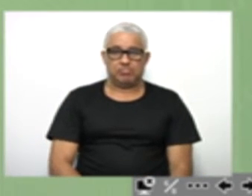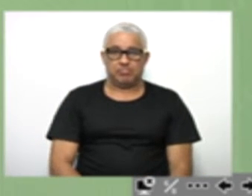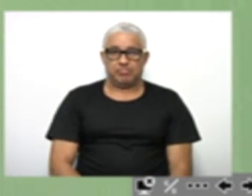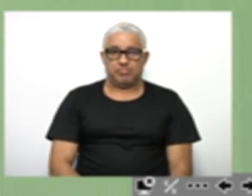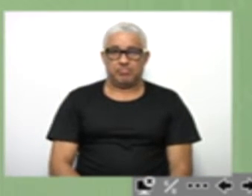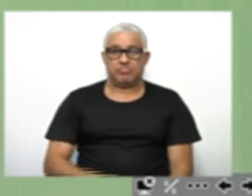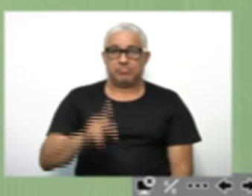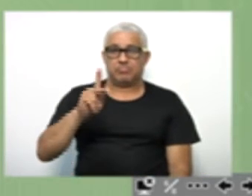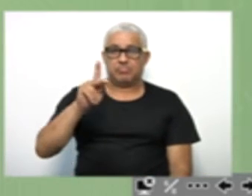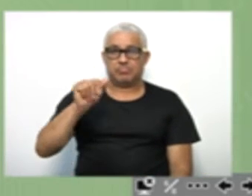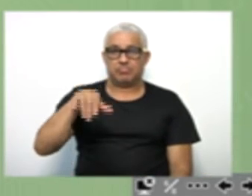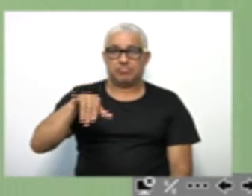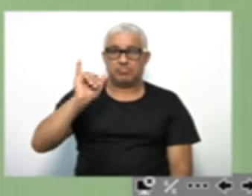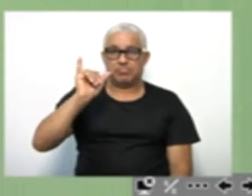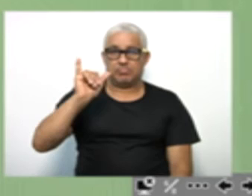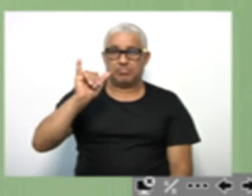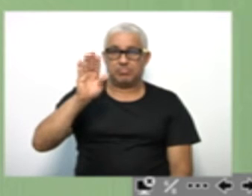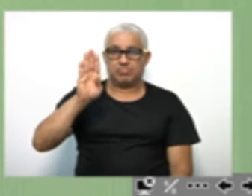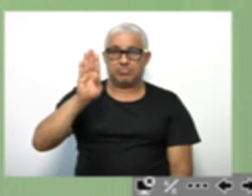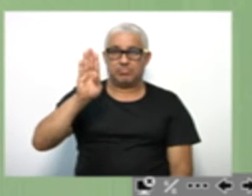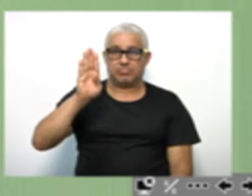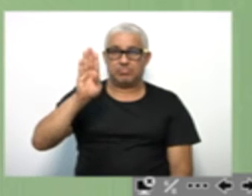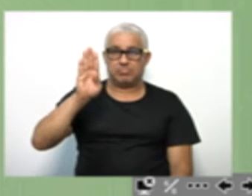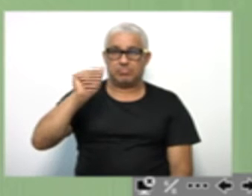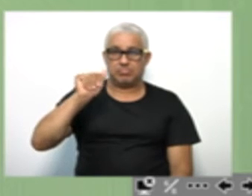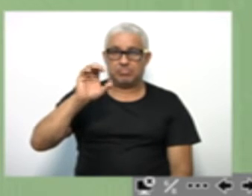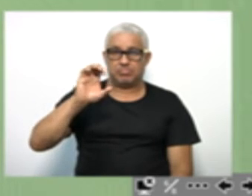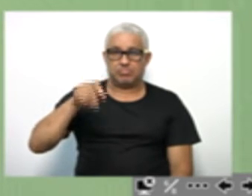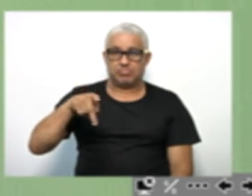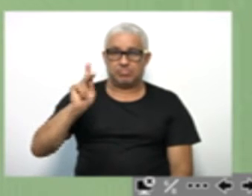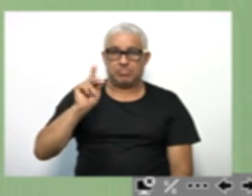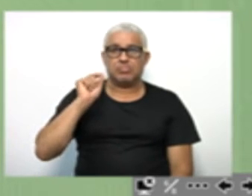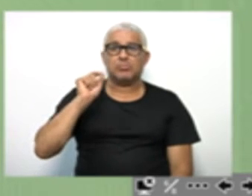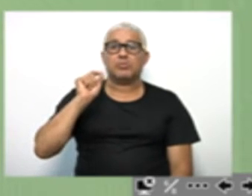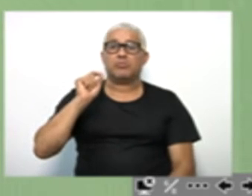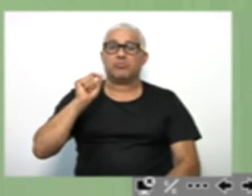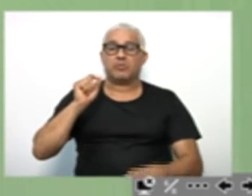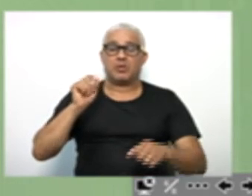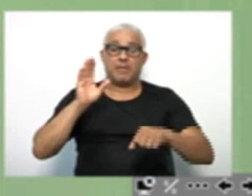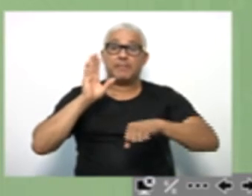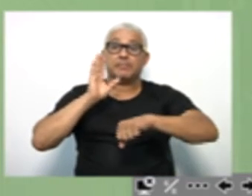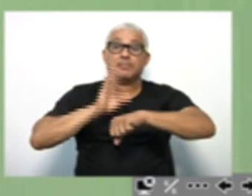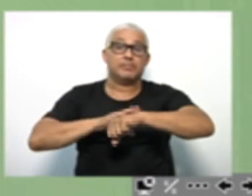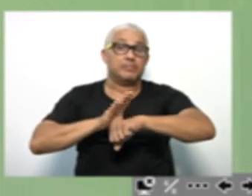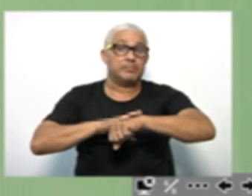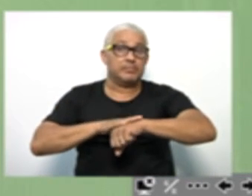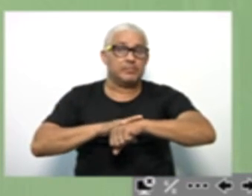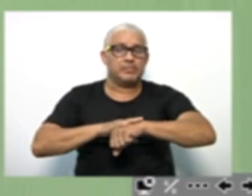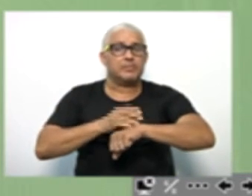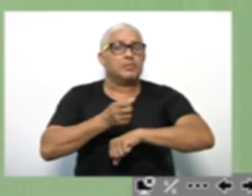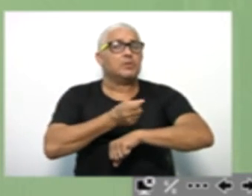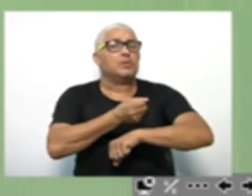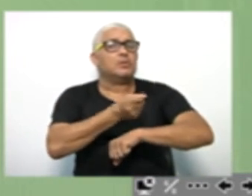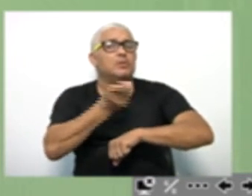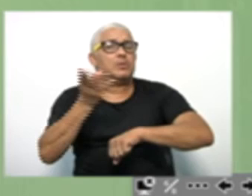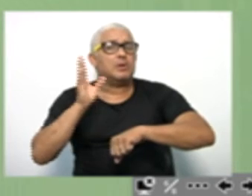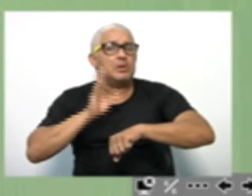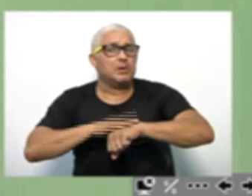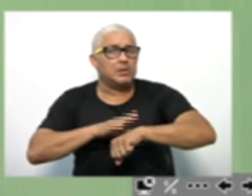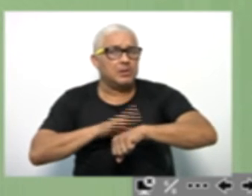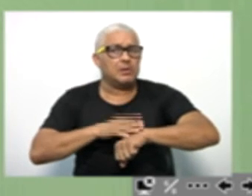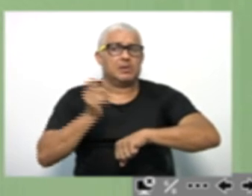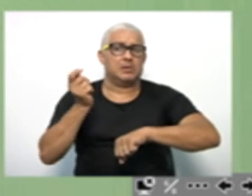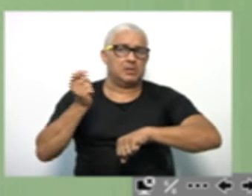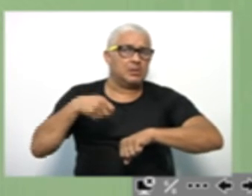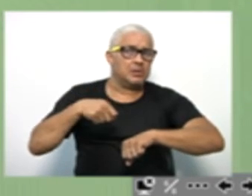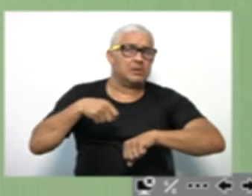o payback. O payback está relacionado a tempo. Qual é o tempo, o quanto tempo, a questão